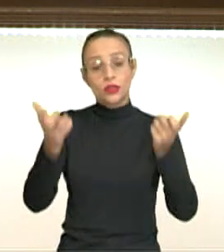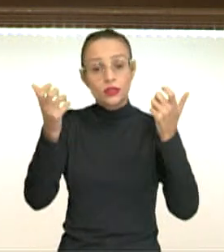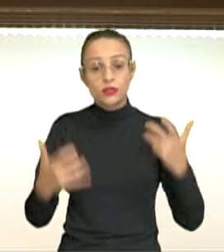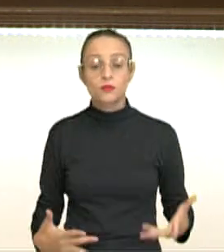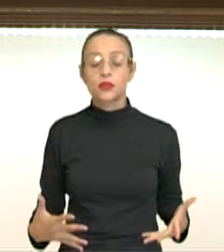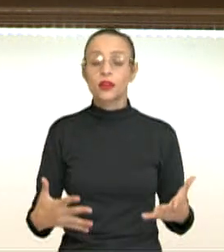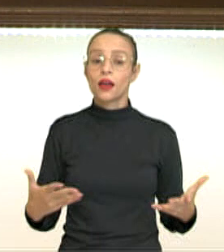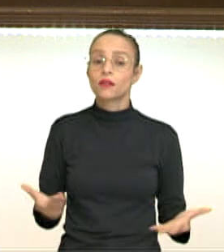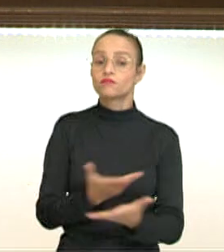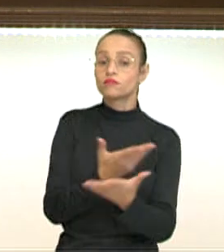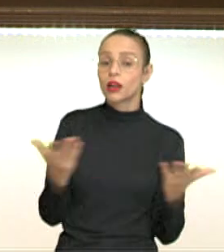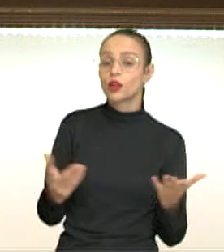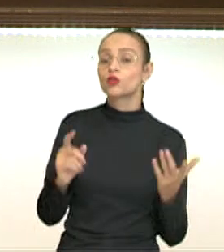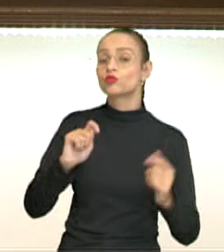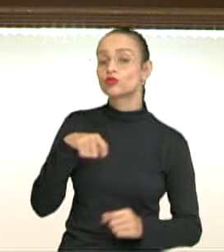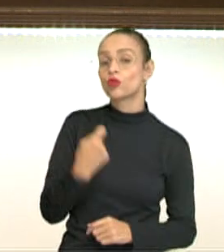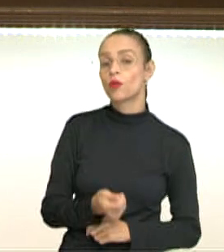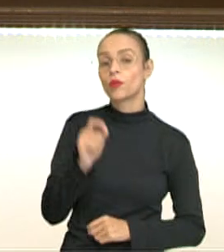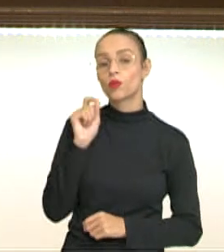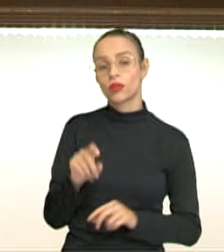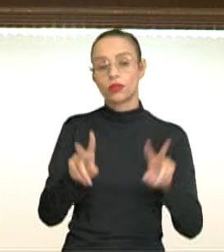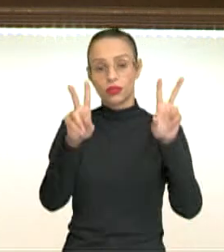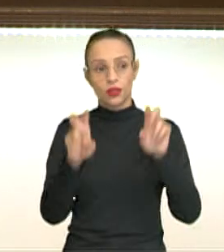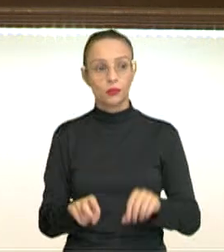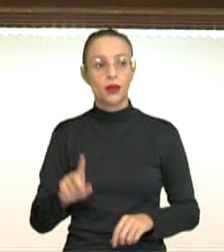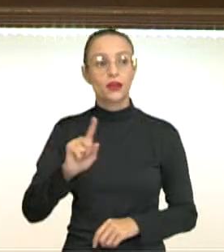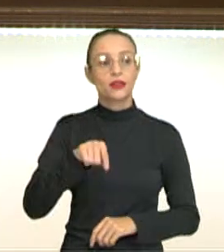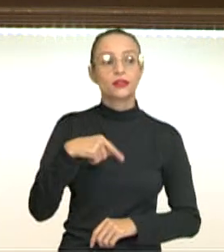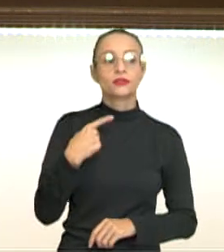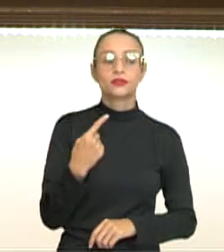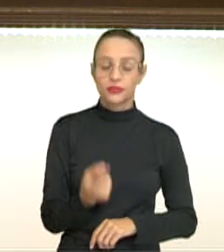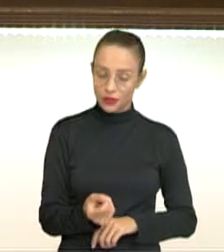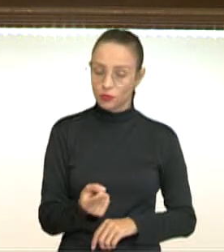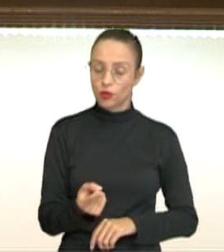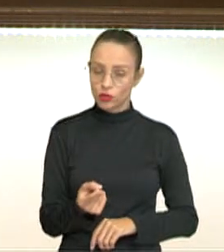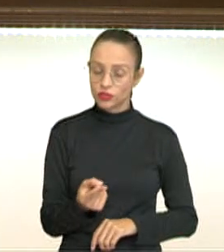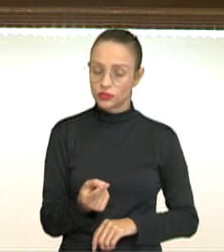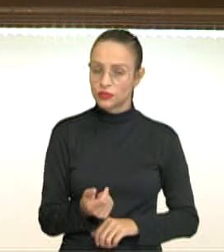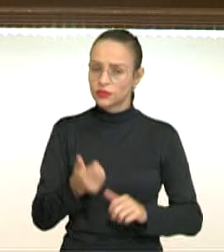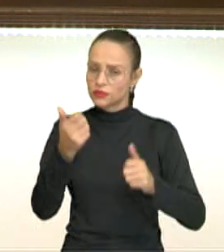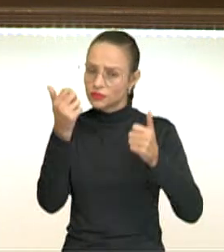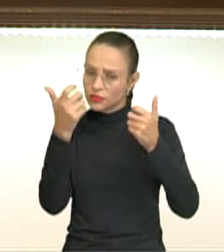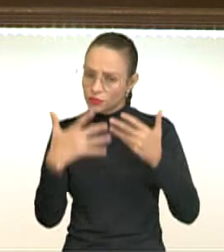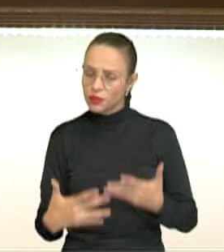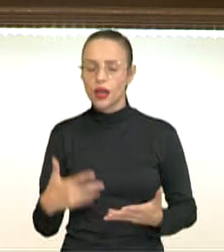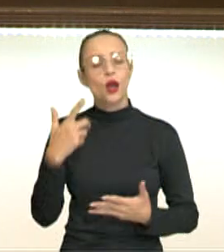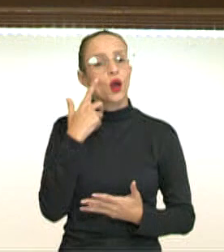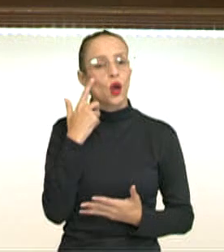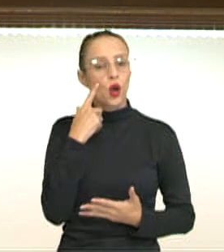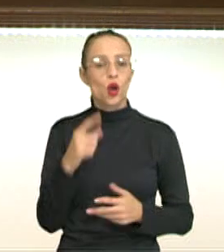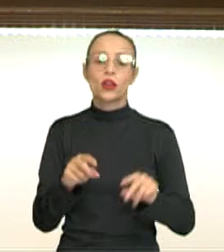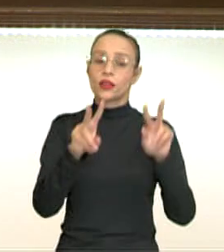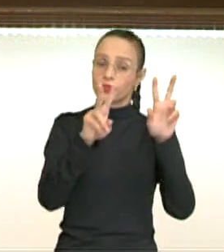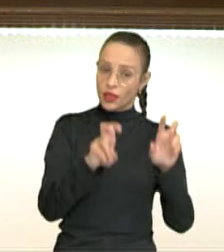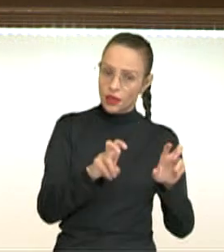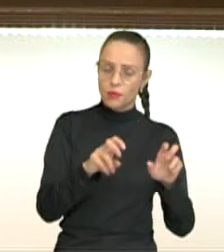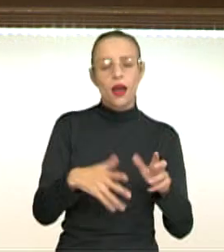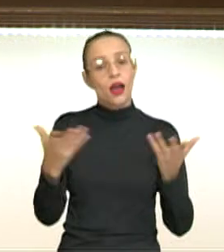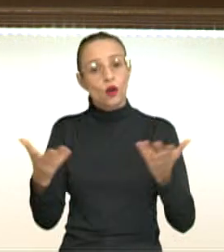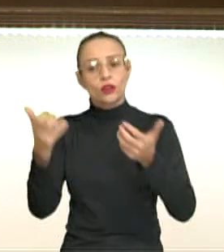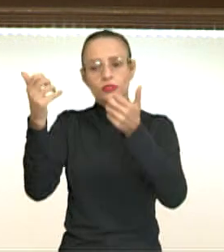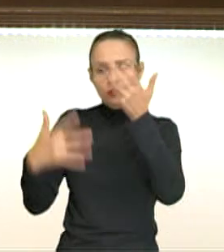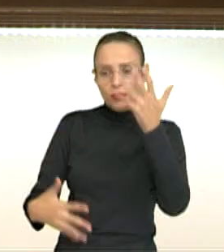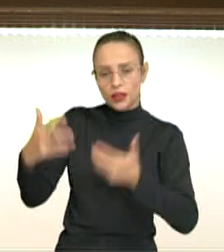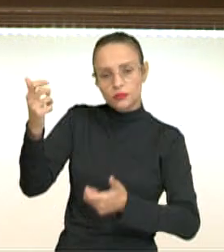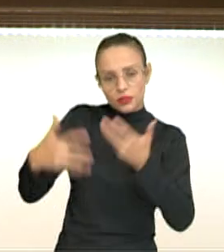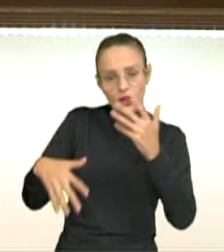situar o seu público dizendo sobre o que você vai falar e depois você vai delimitar o assunto. Você vai dizer, olha, o tema é esse e nós vamos falar